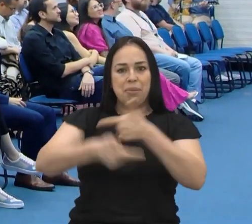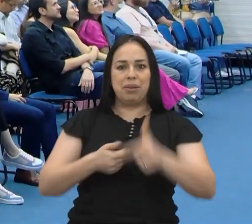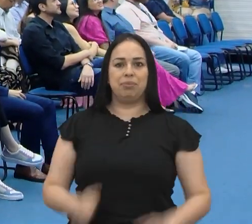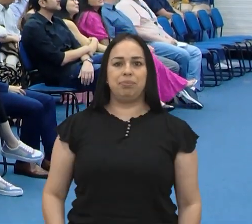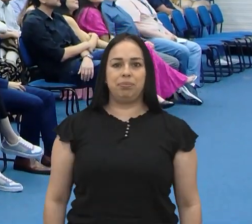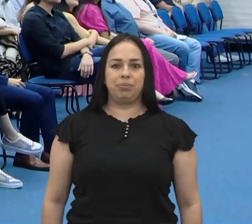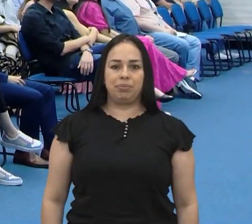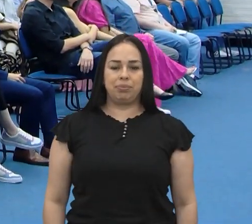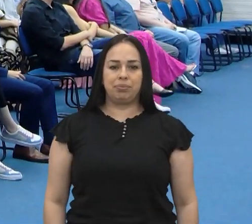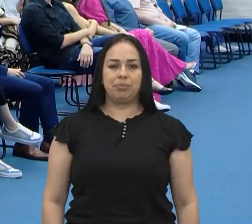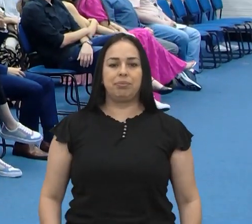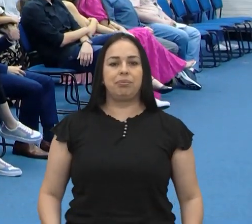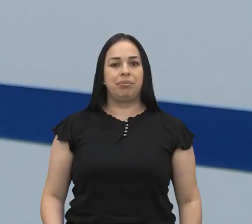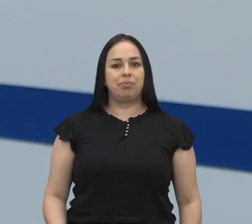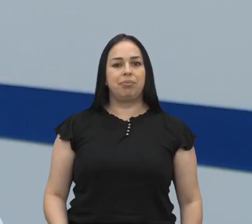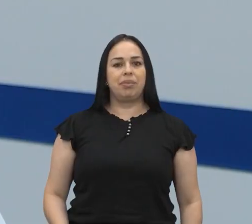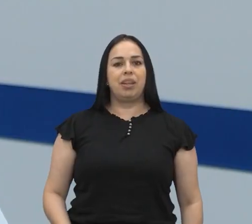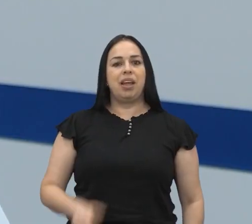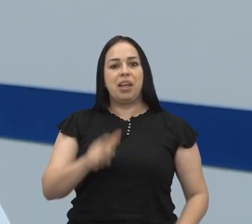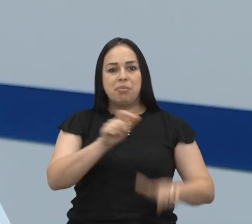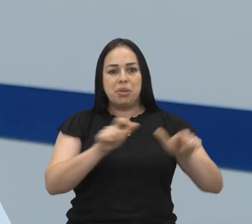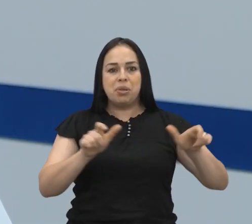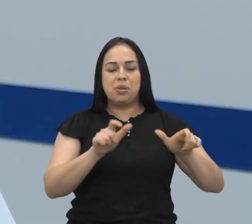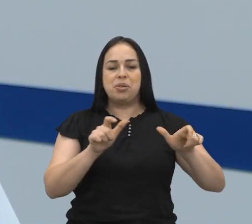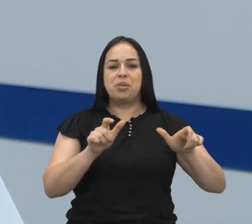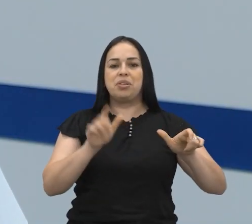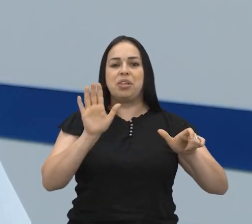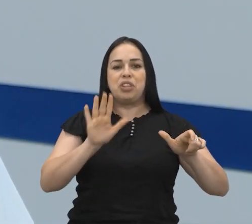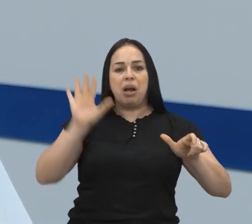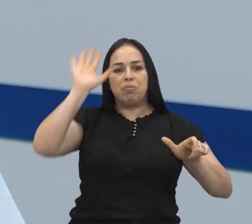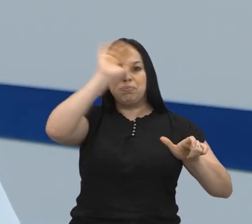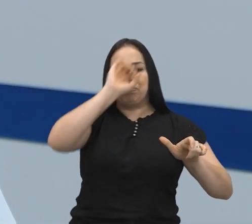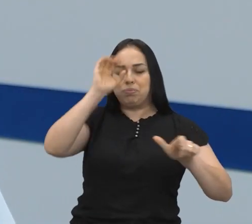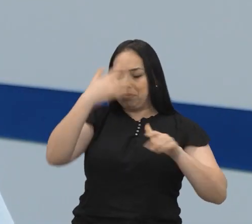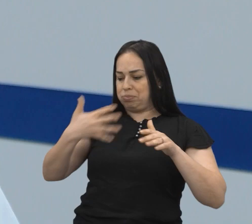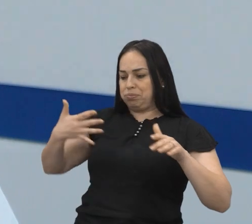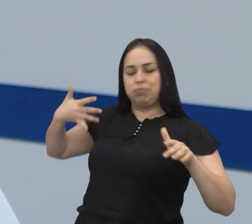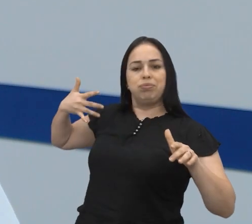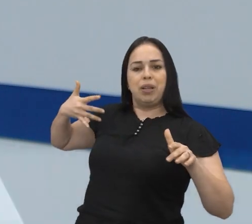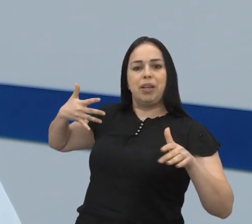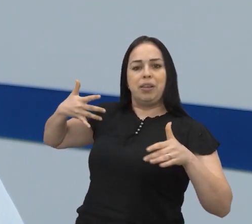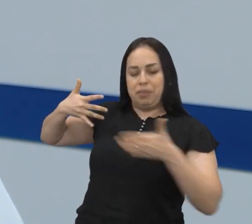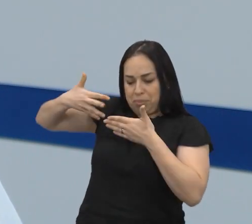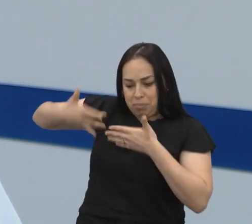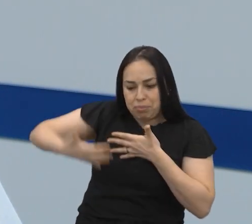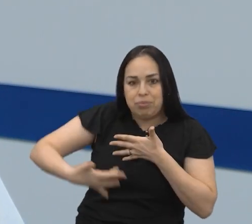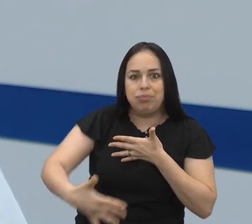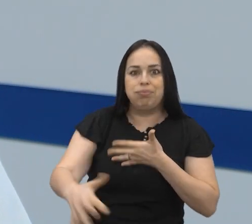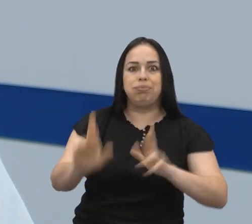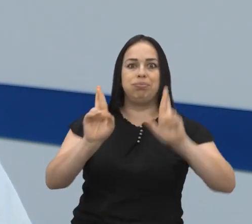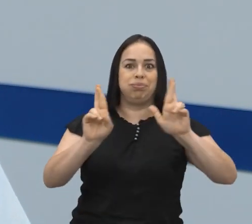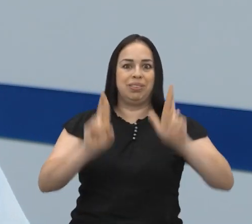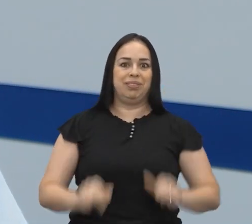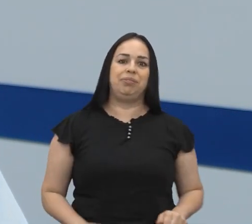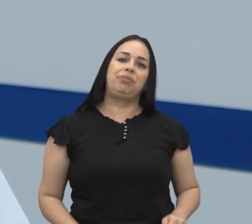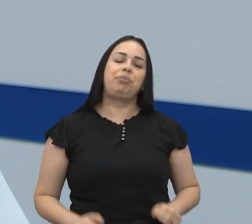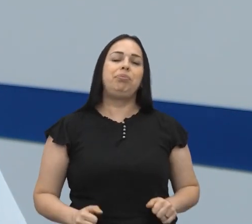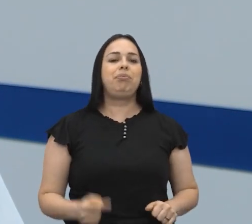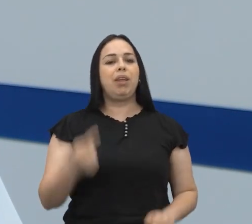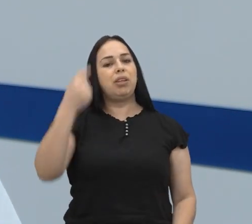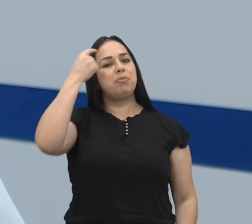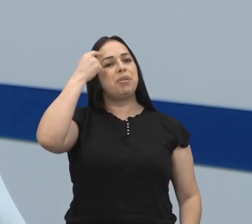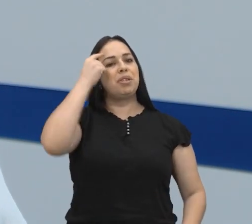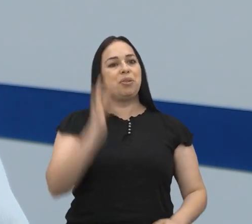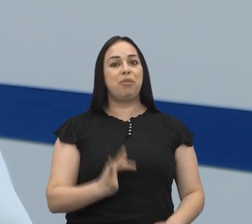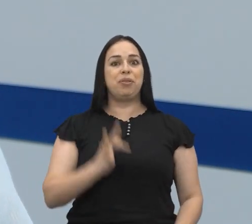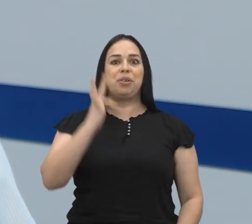espera ainda mais do que está por vir. A gente espera que para o futuro a gente tenha tantas conquistas como tivemos até agora nesses 10 anos. Em todos os anos que vêm a